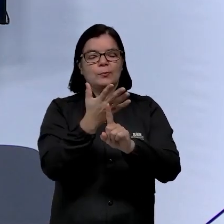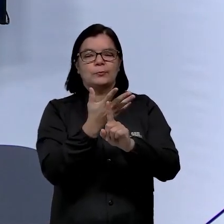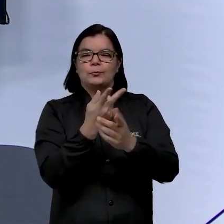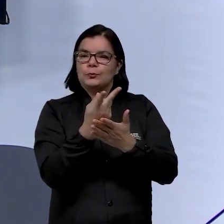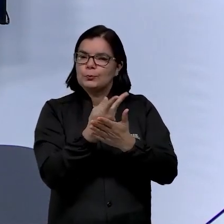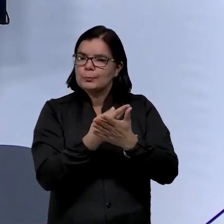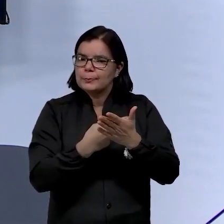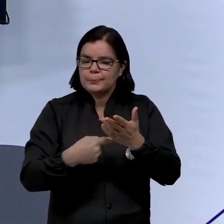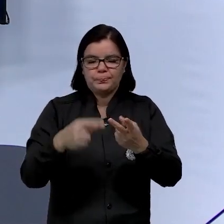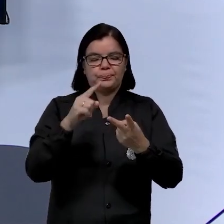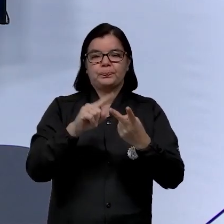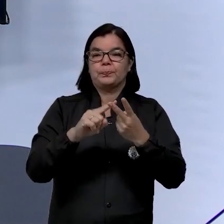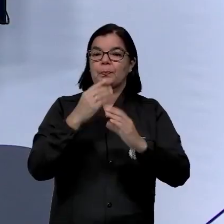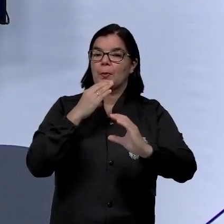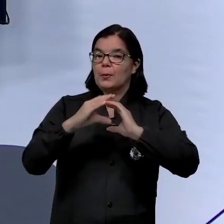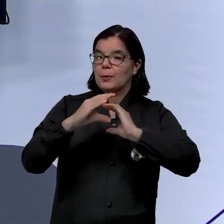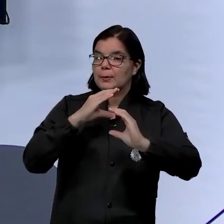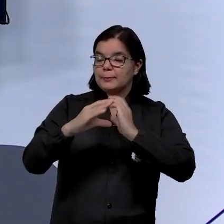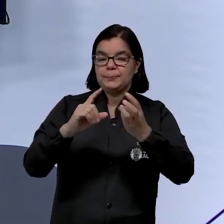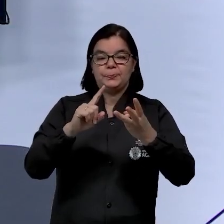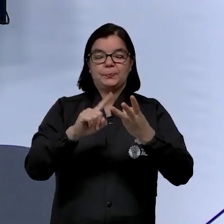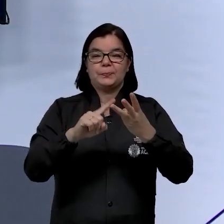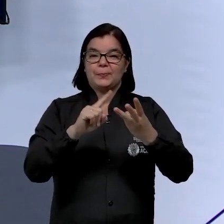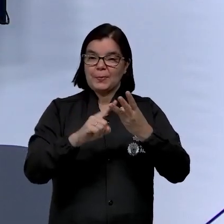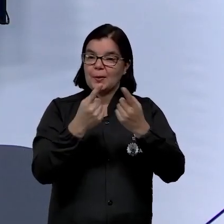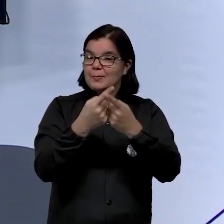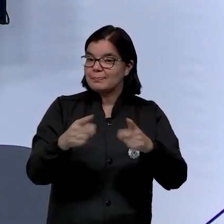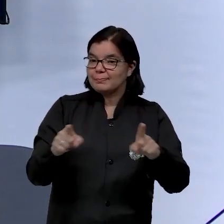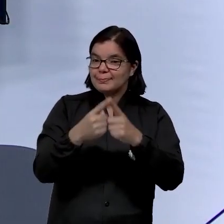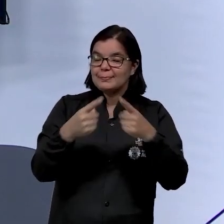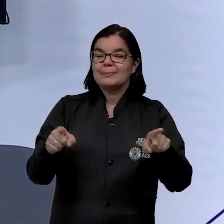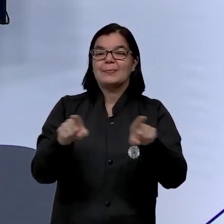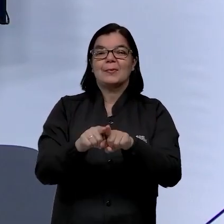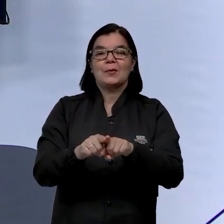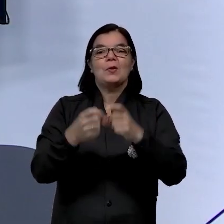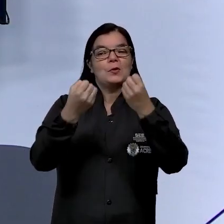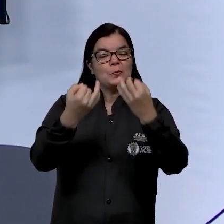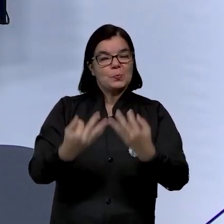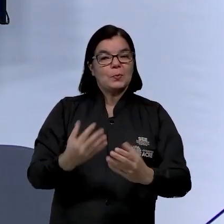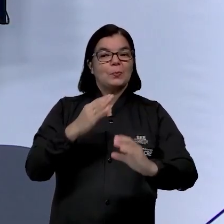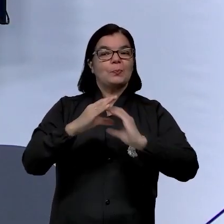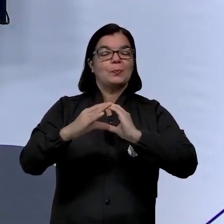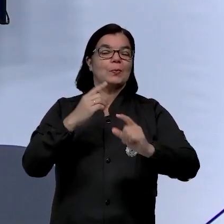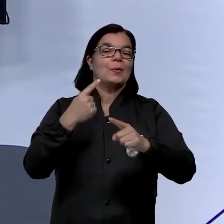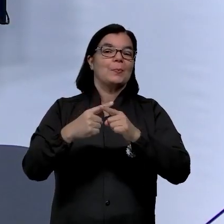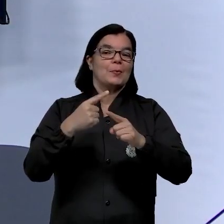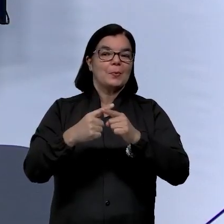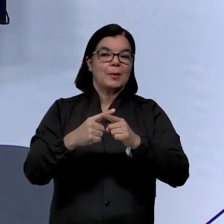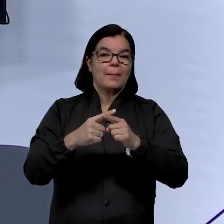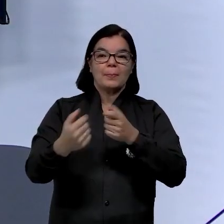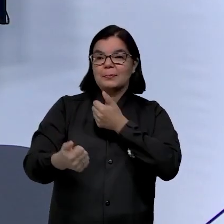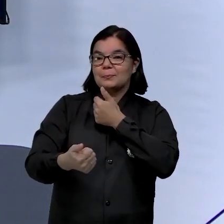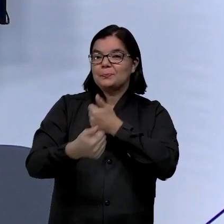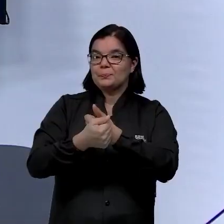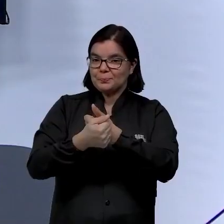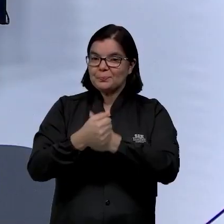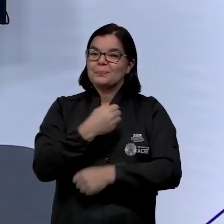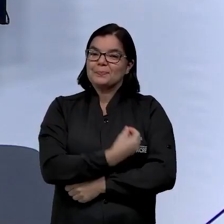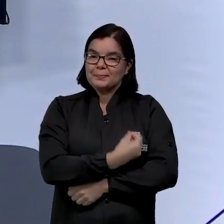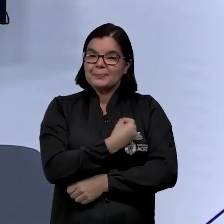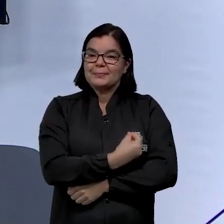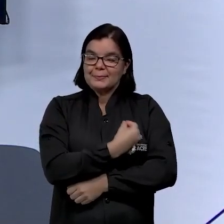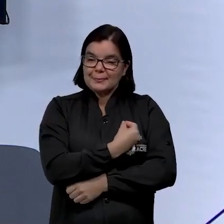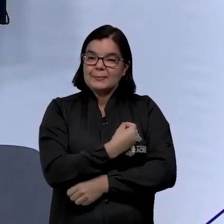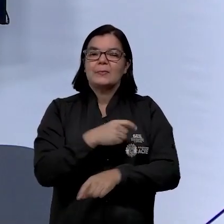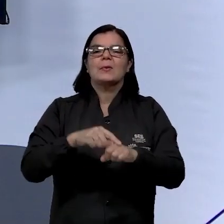pintura, de uma música, uma composição musical, até porque eu estou falando de música porque ela é muito mais próxima da nossa realidade,